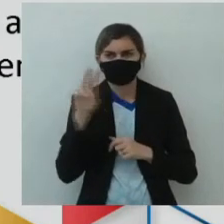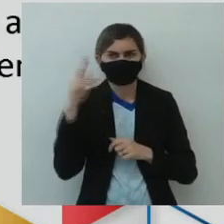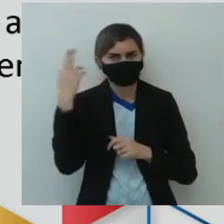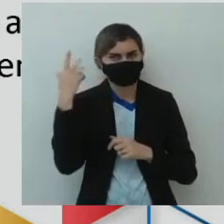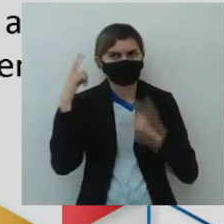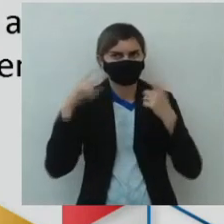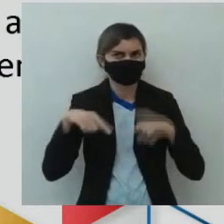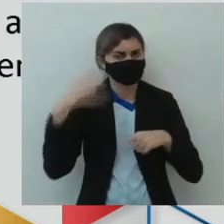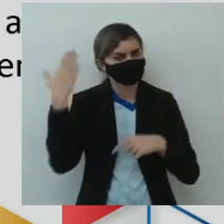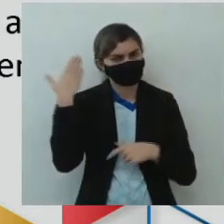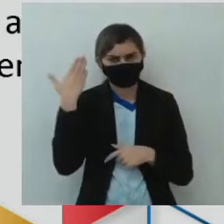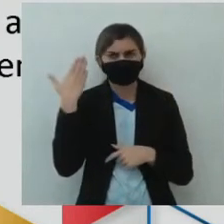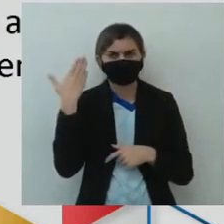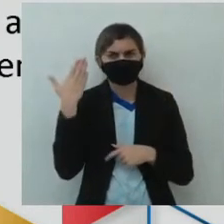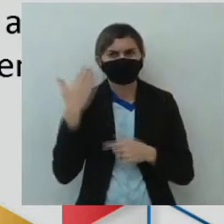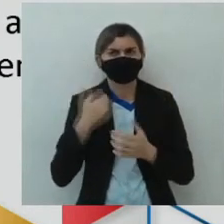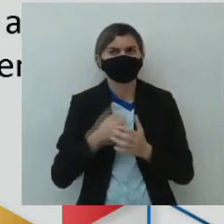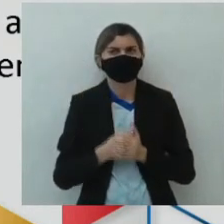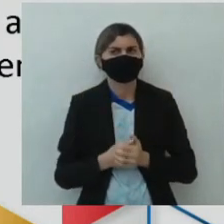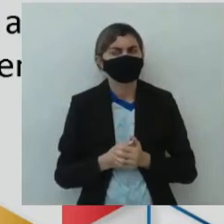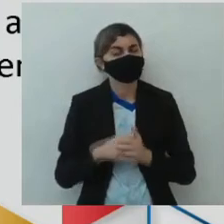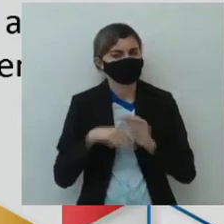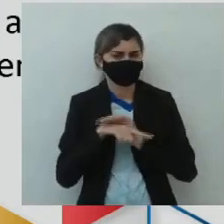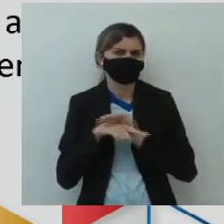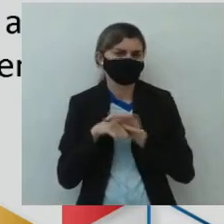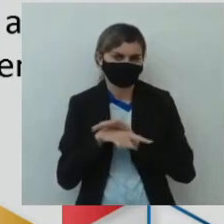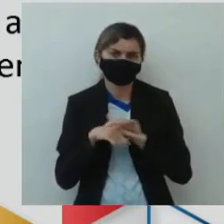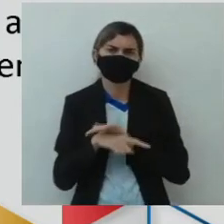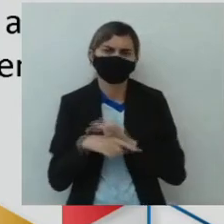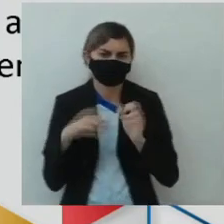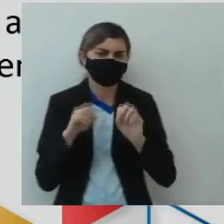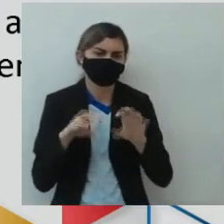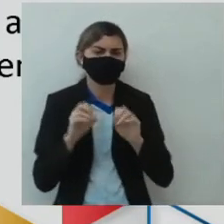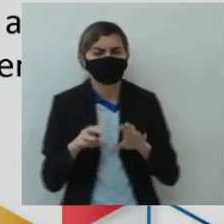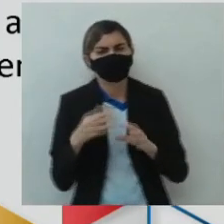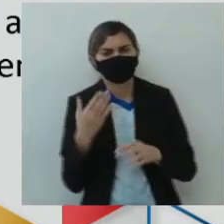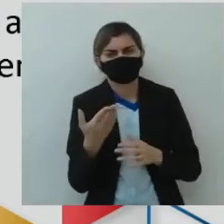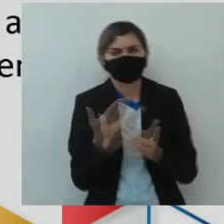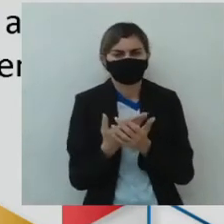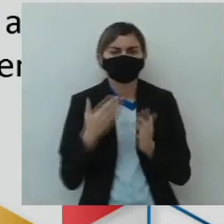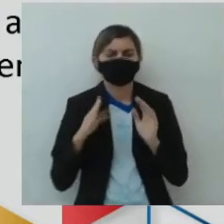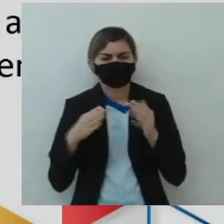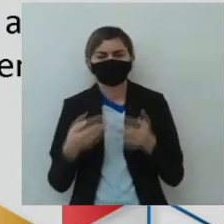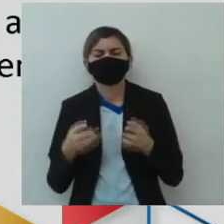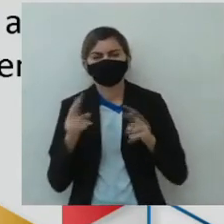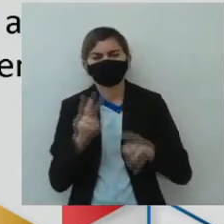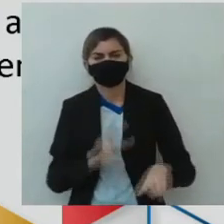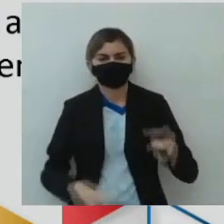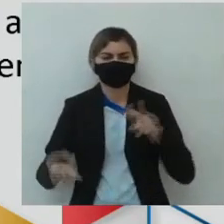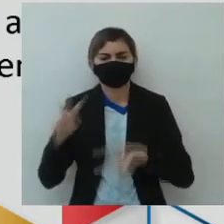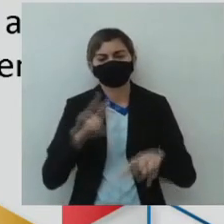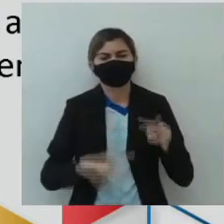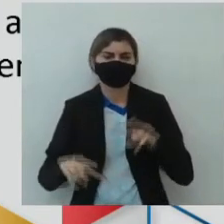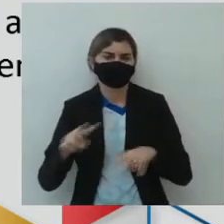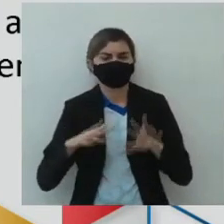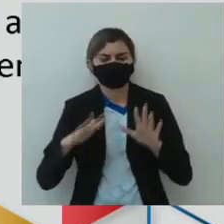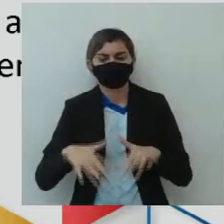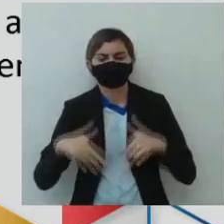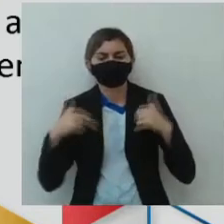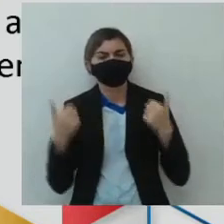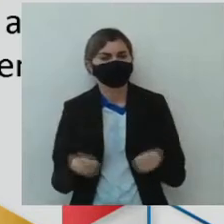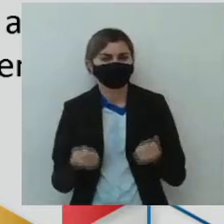tweeters é Taylor lesson né na nas aulas a especificamente risadas para